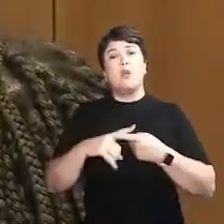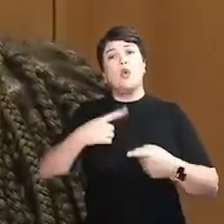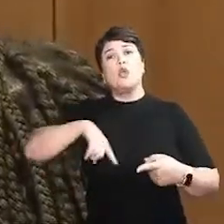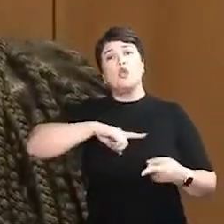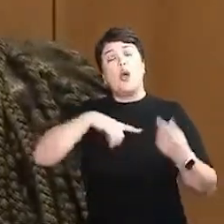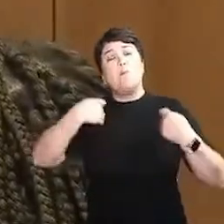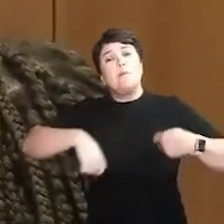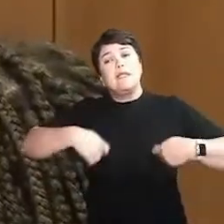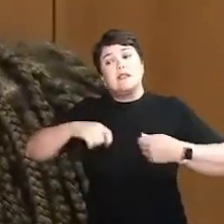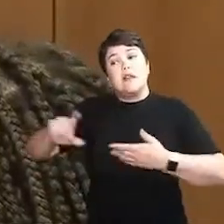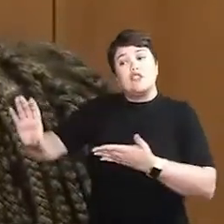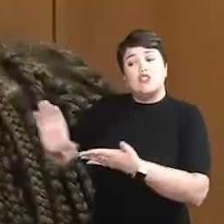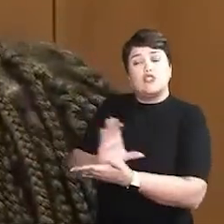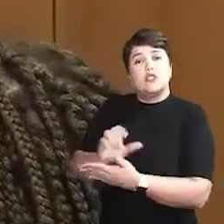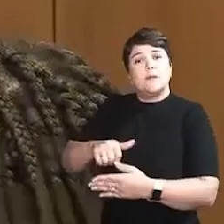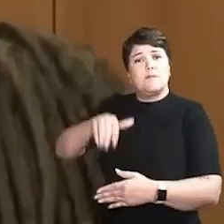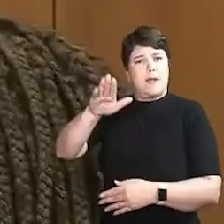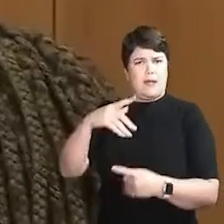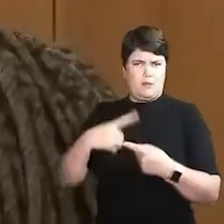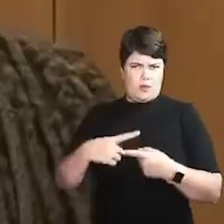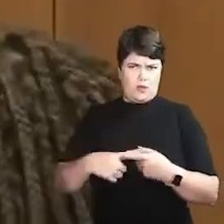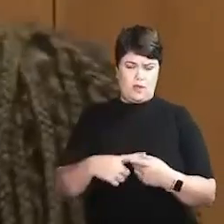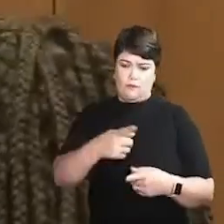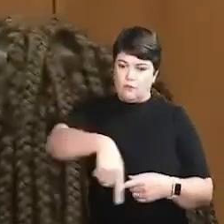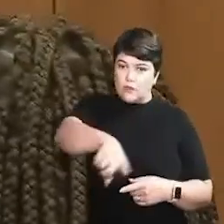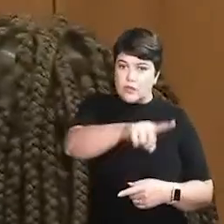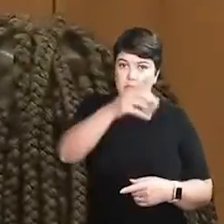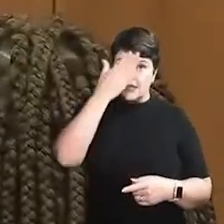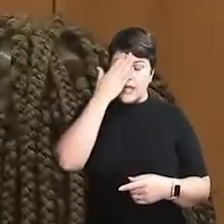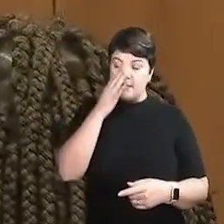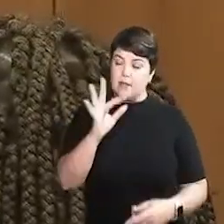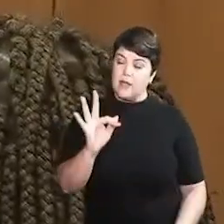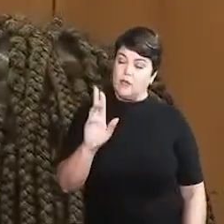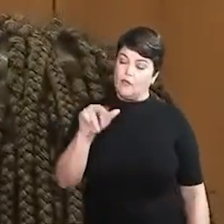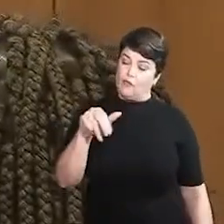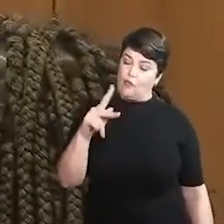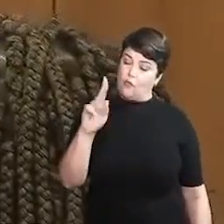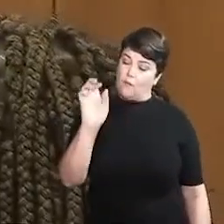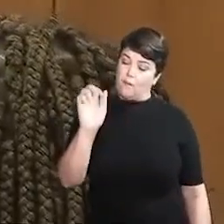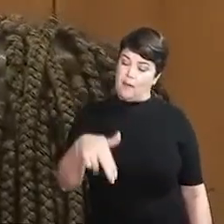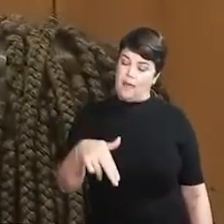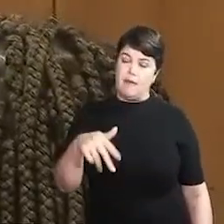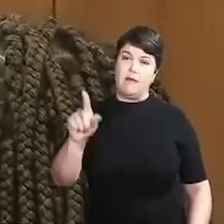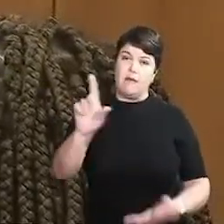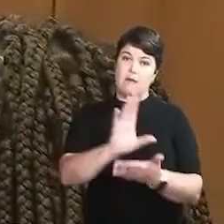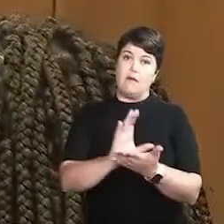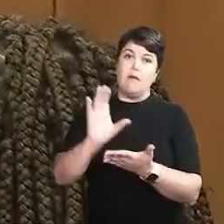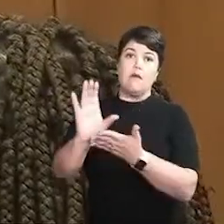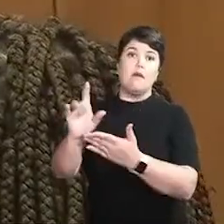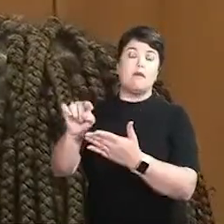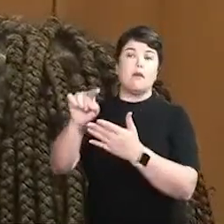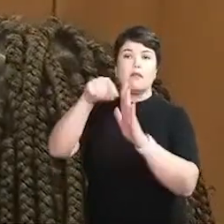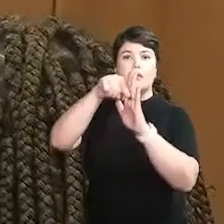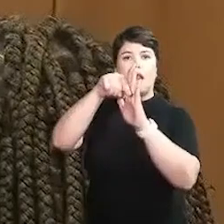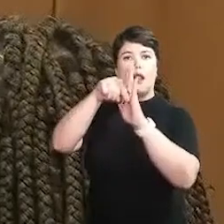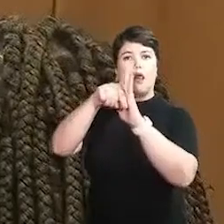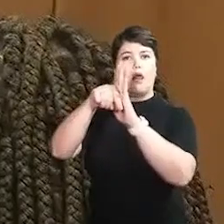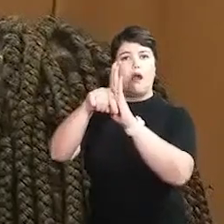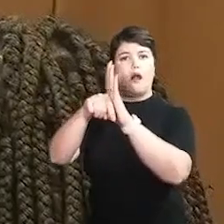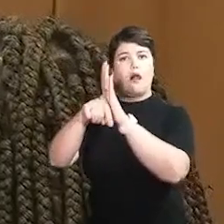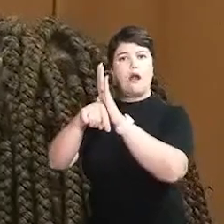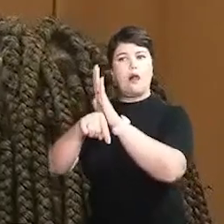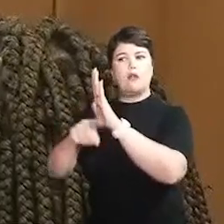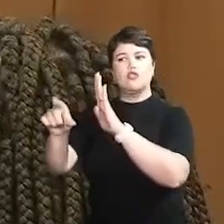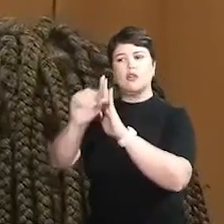de mais recursos porque vocês sabem que o funpen dest com uma tendência declinante na